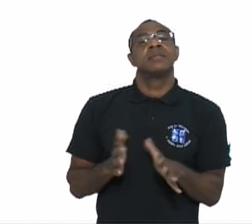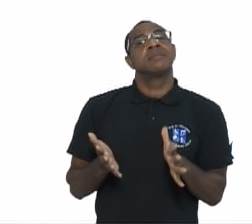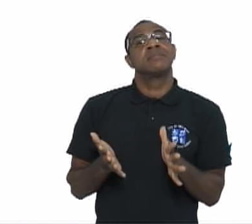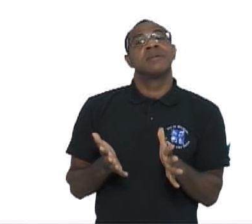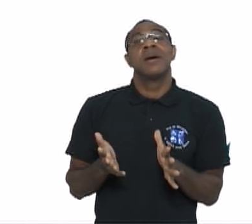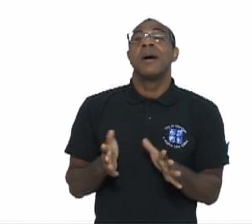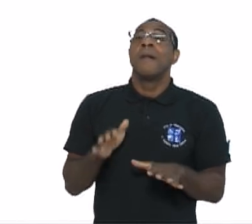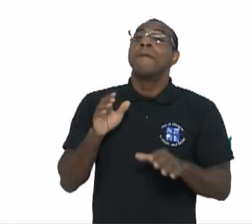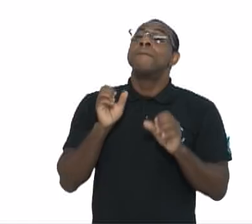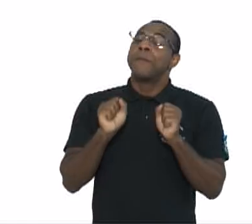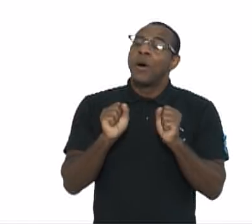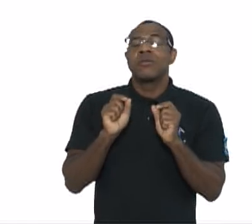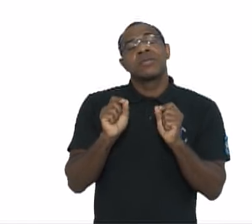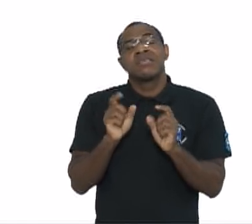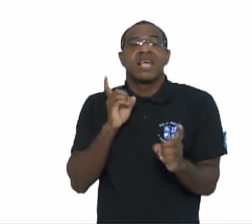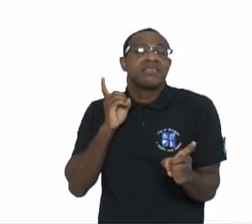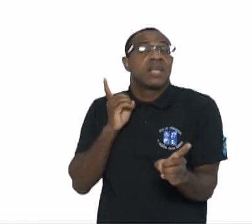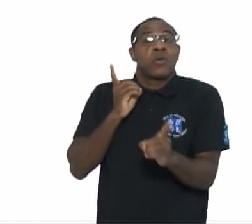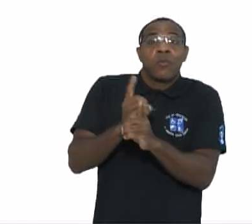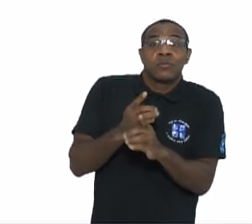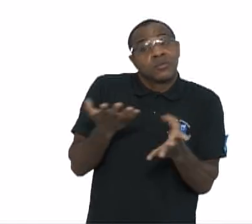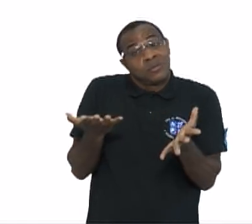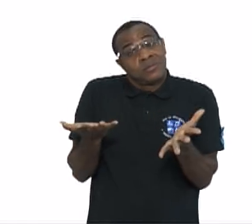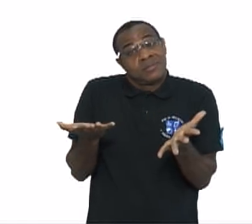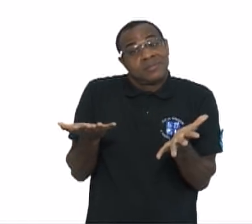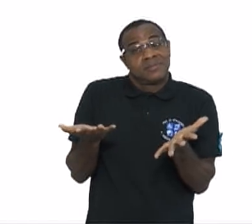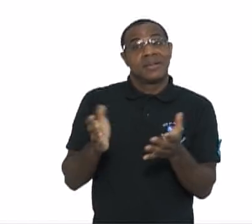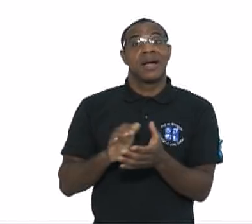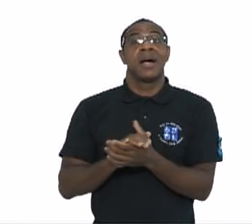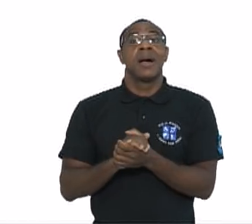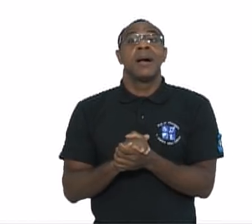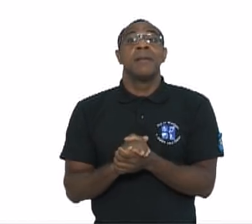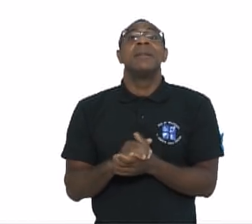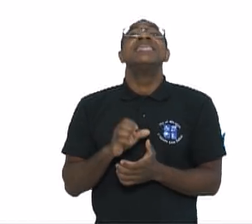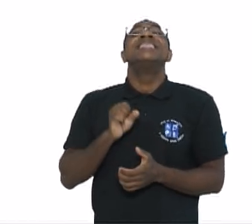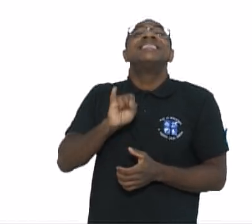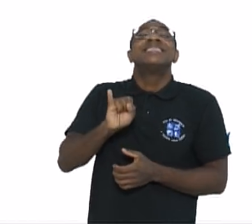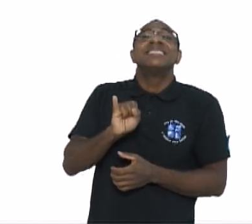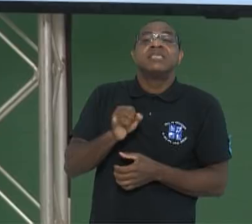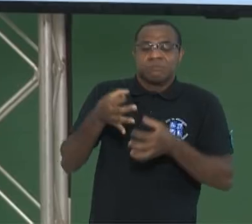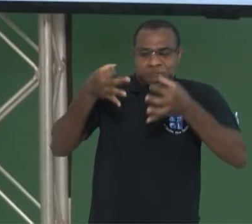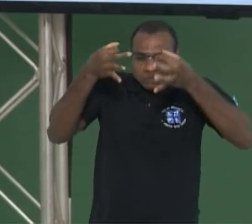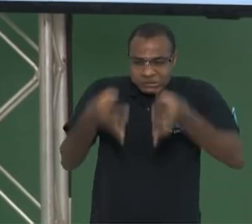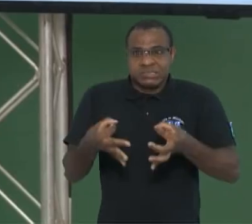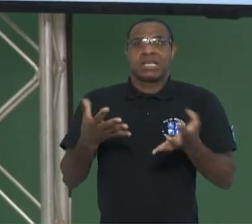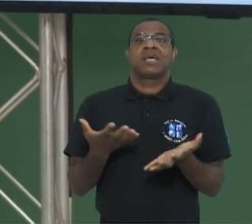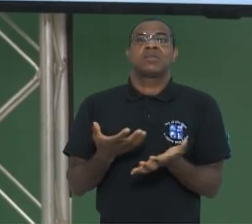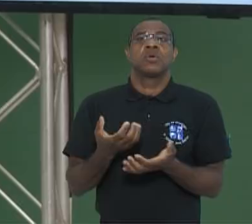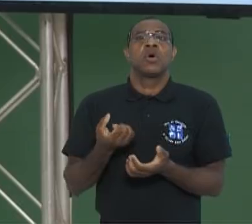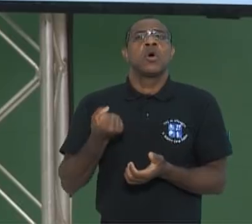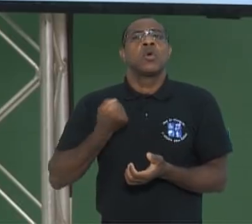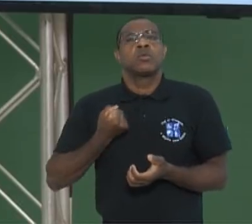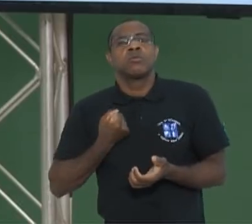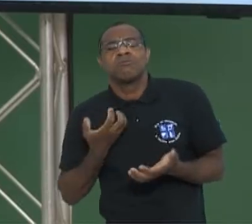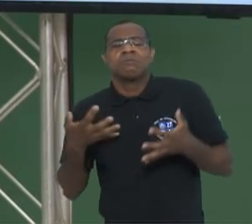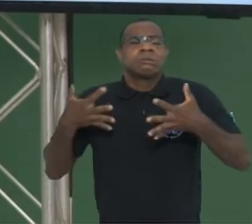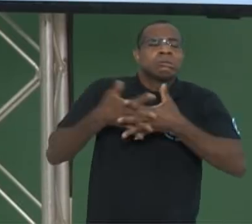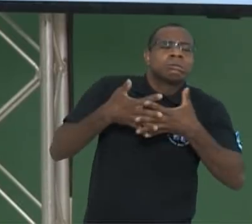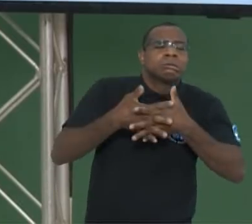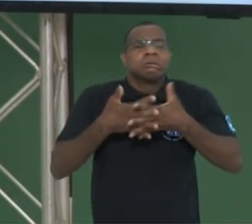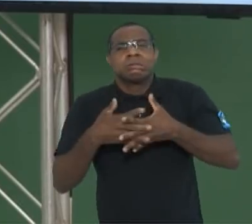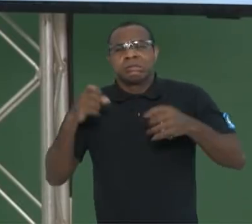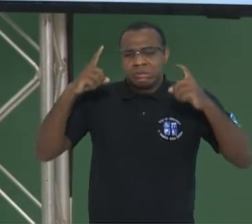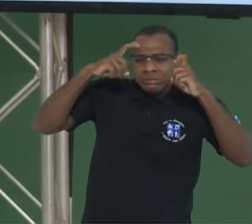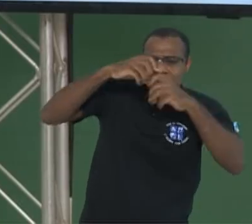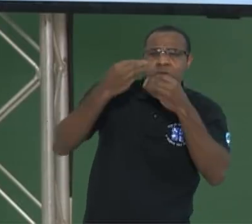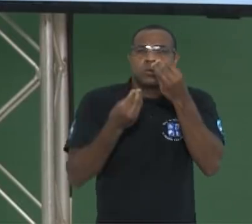até encontrado o 4 antes aqui, né? Mas e quando não der exato, quando for um número que está difícil de saber? Então a gente sabe pela